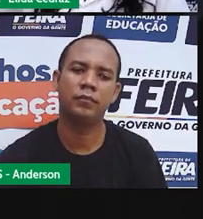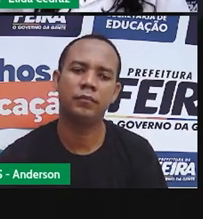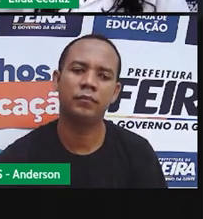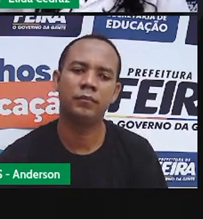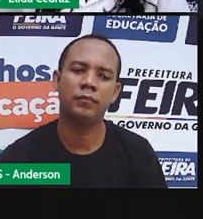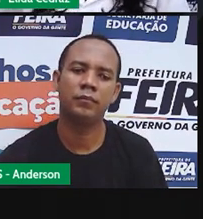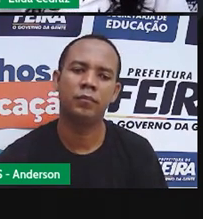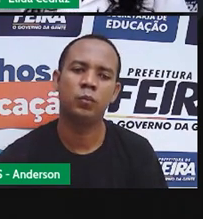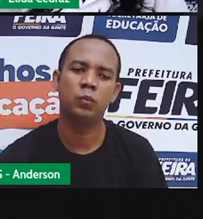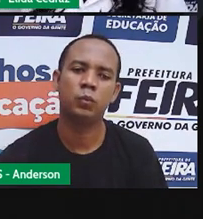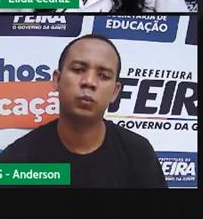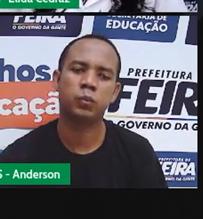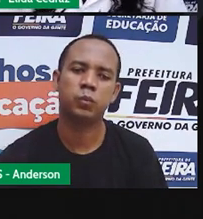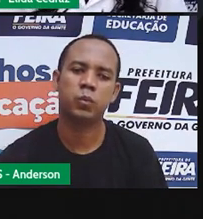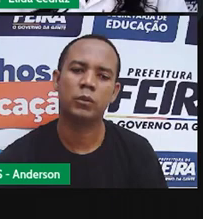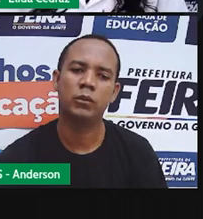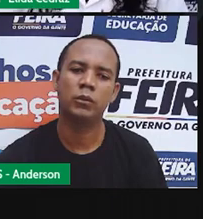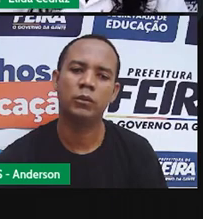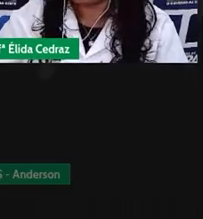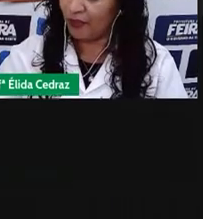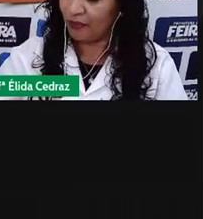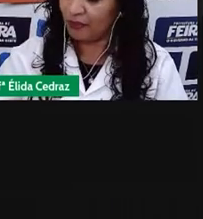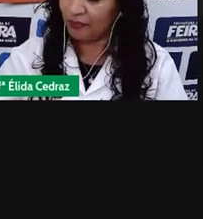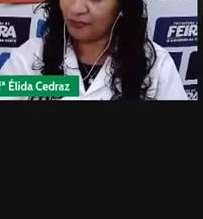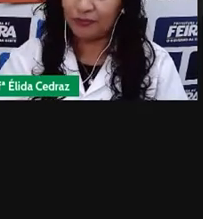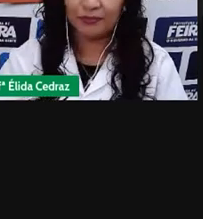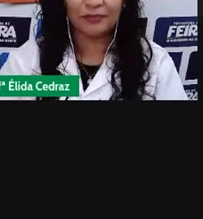Dia de praia é com filtro solar.